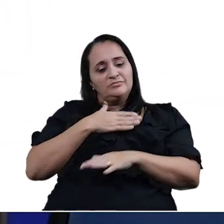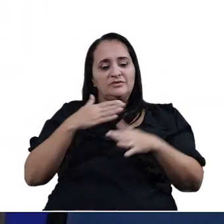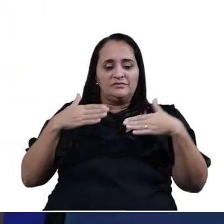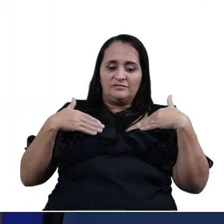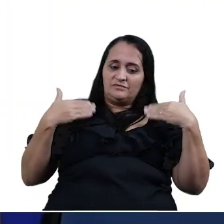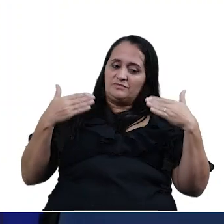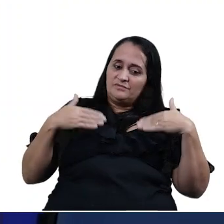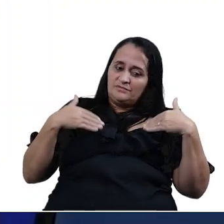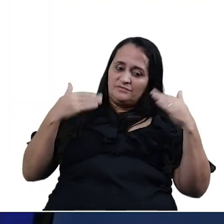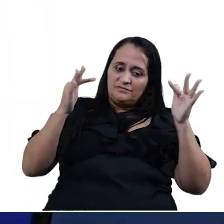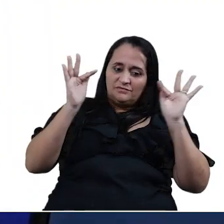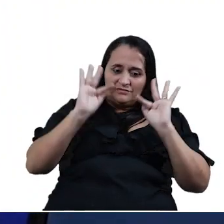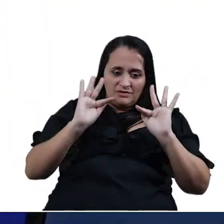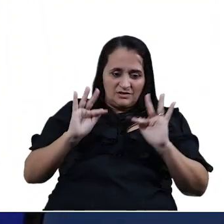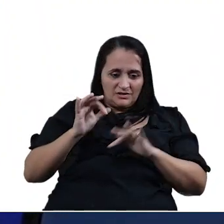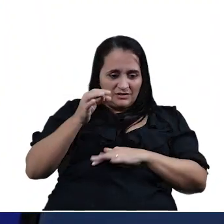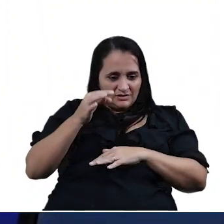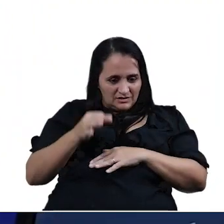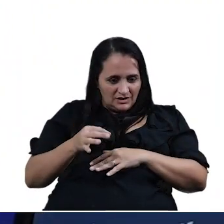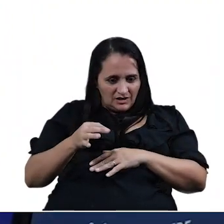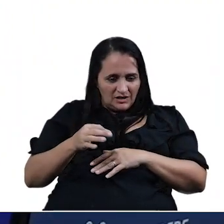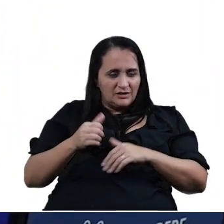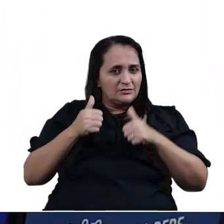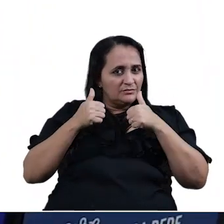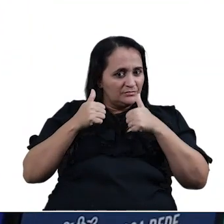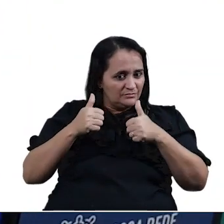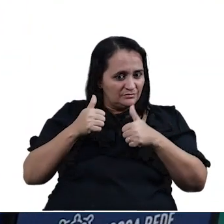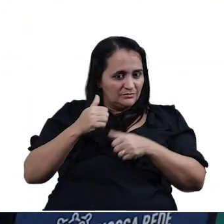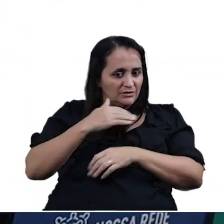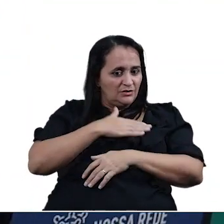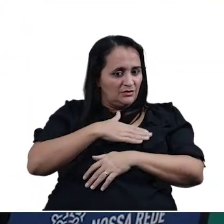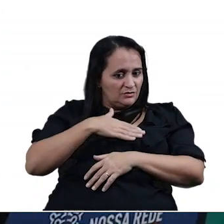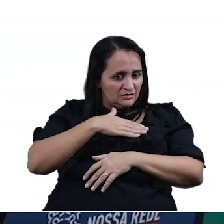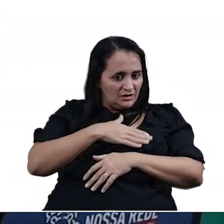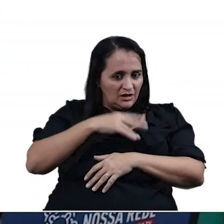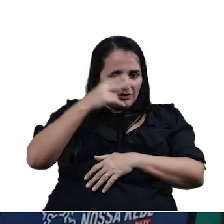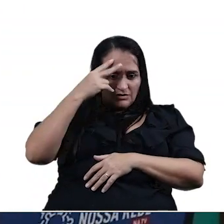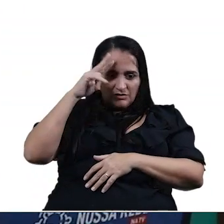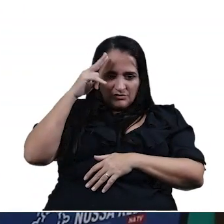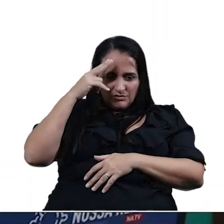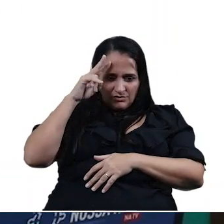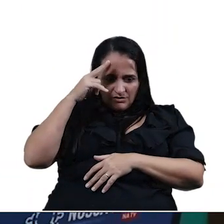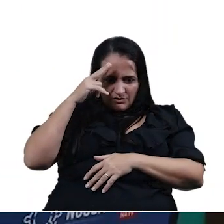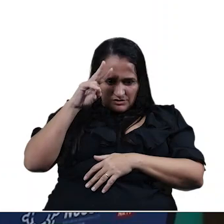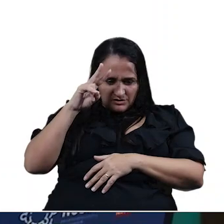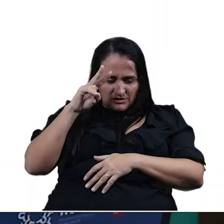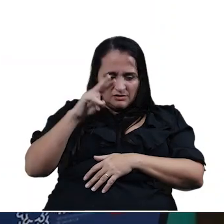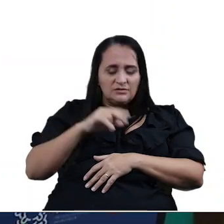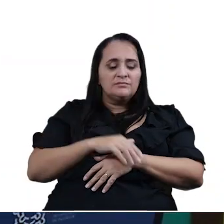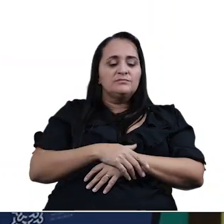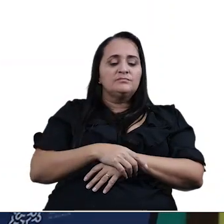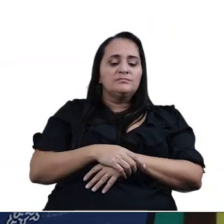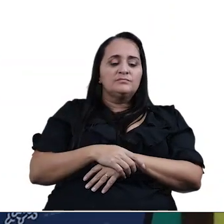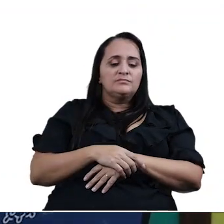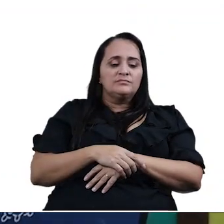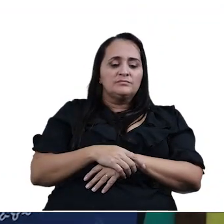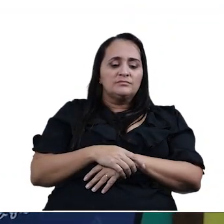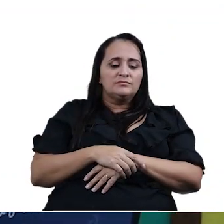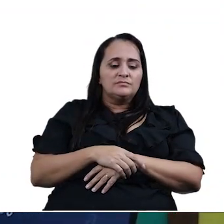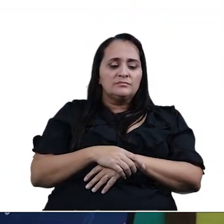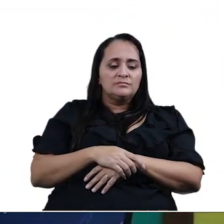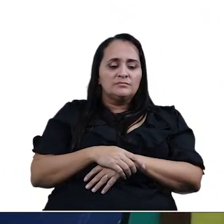harmonia e feliz. Certo? Gostaram de conhecer a historinha das dezenas e das